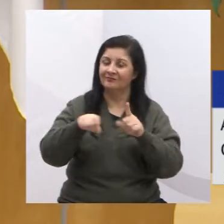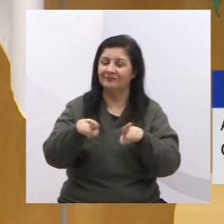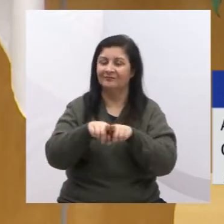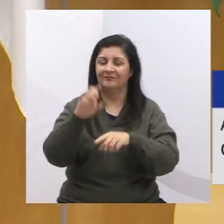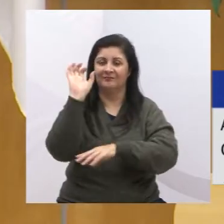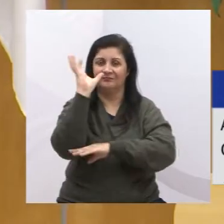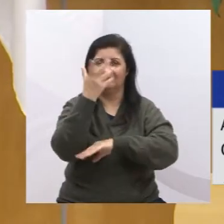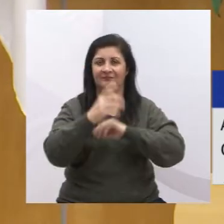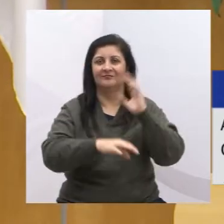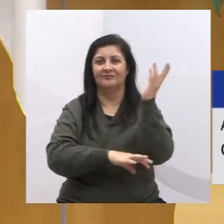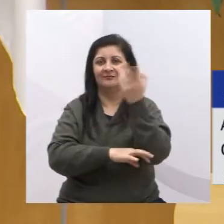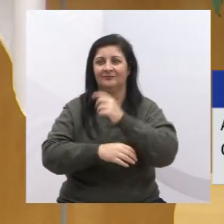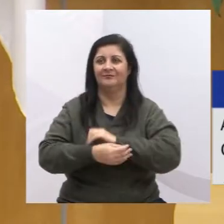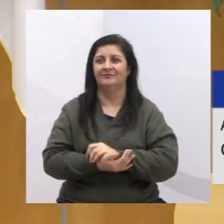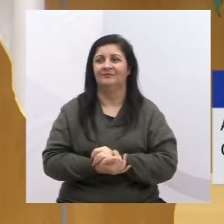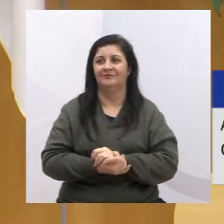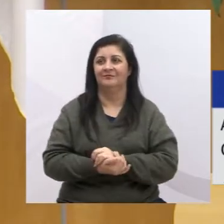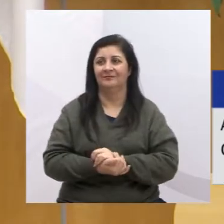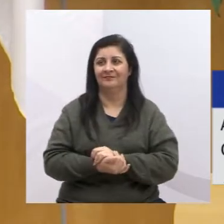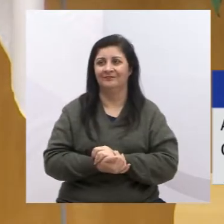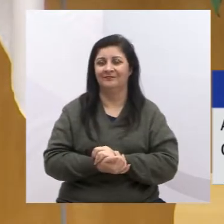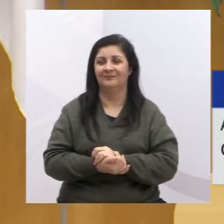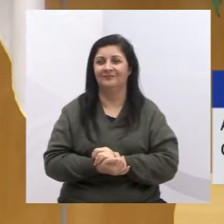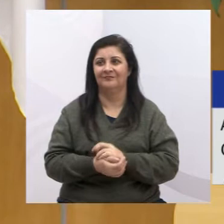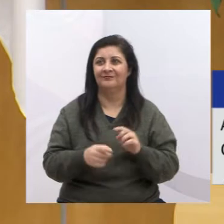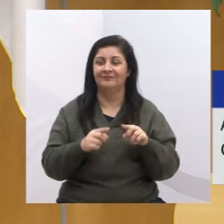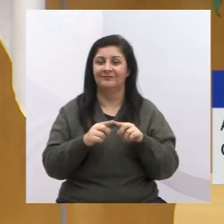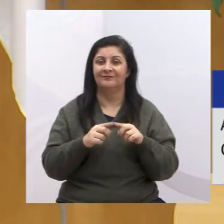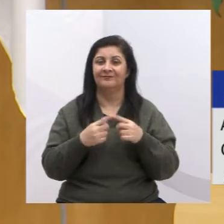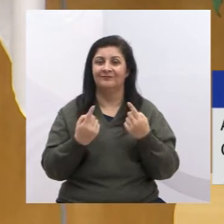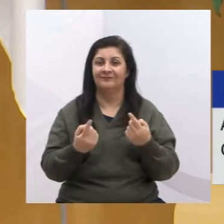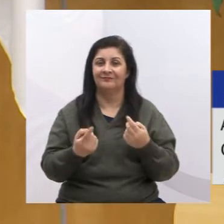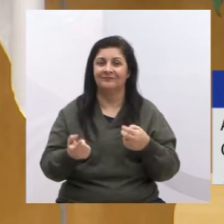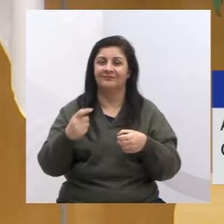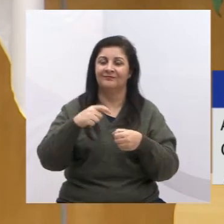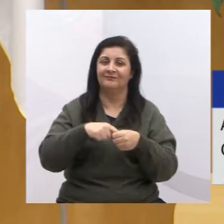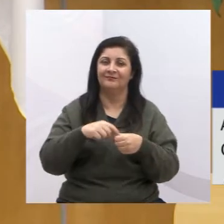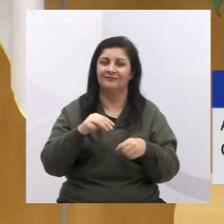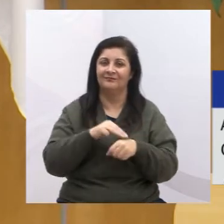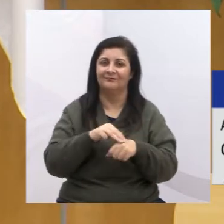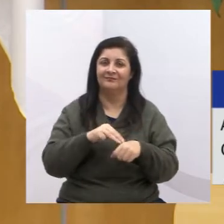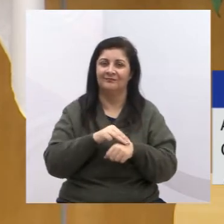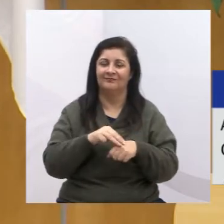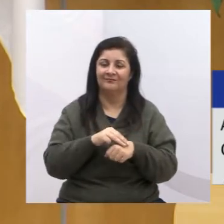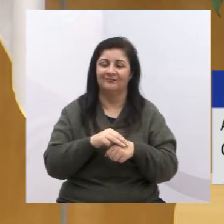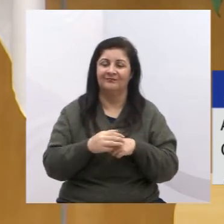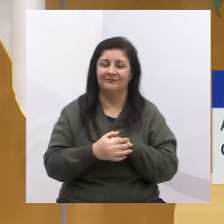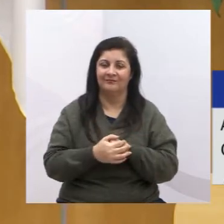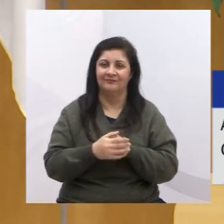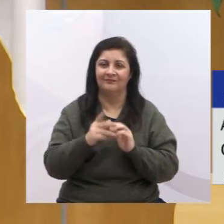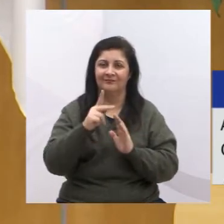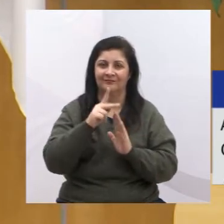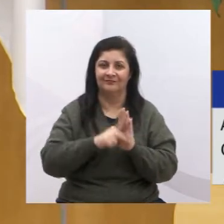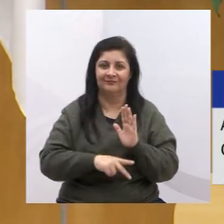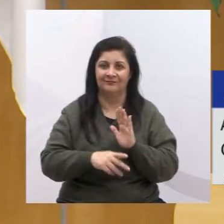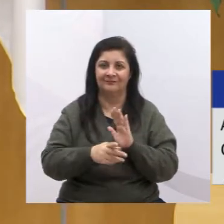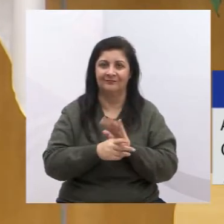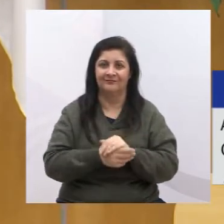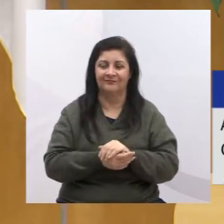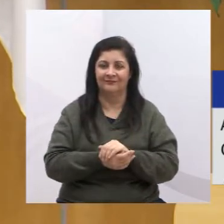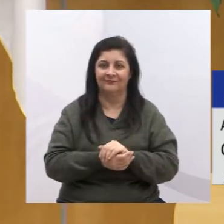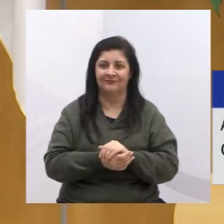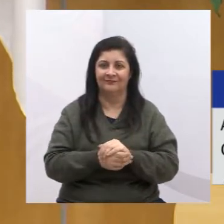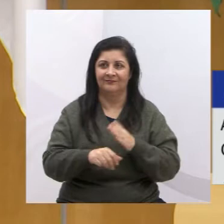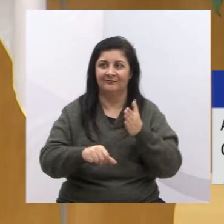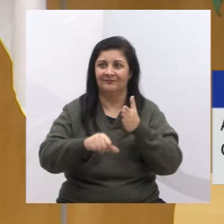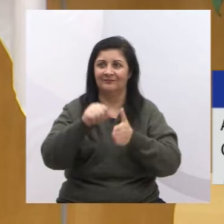ambiental. Mas quando a gente volta à discussão a respeito desse projeto,